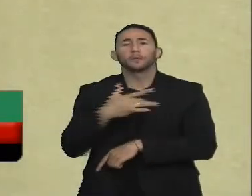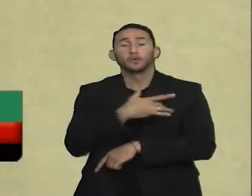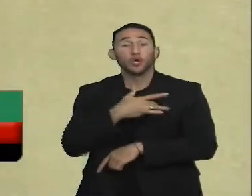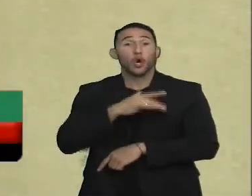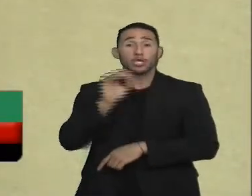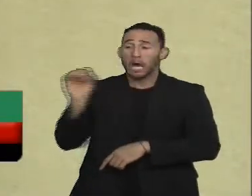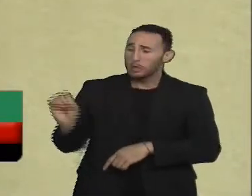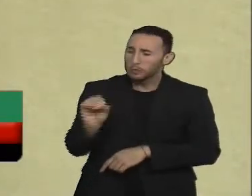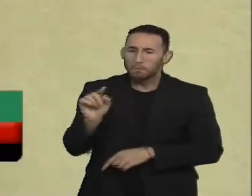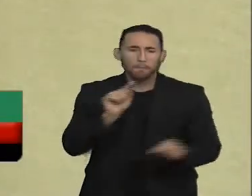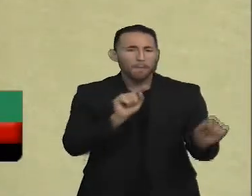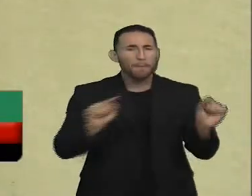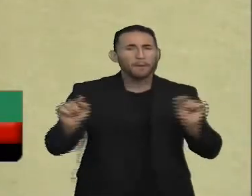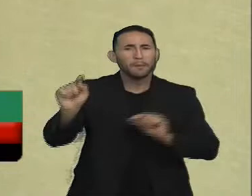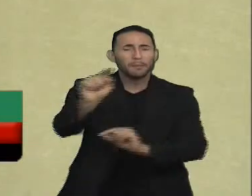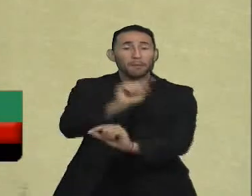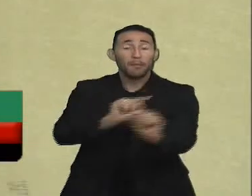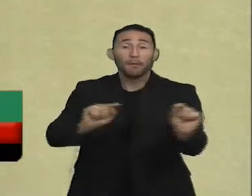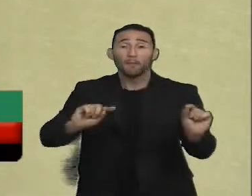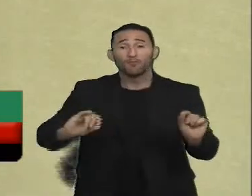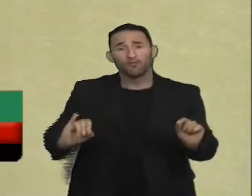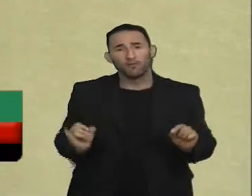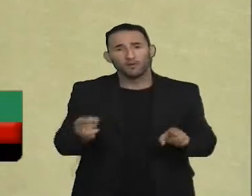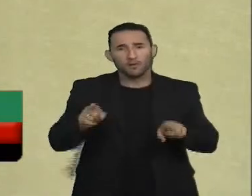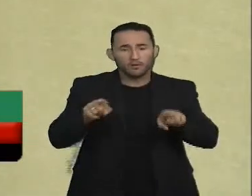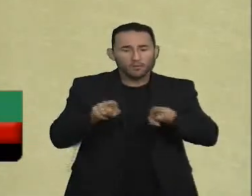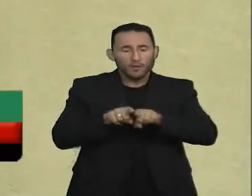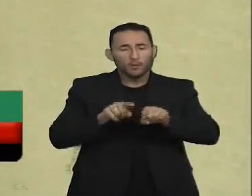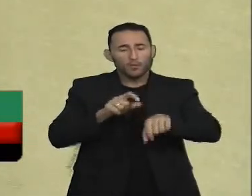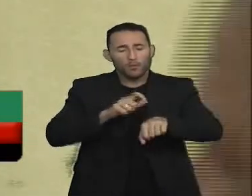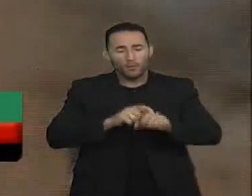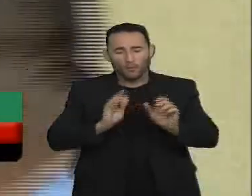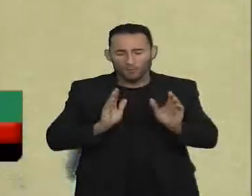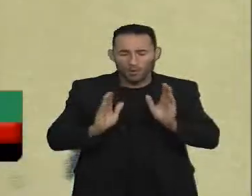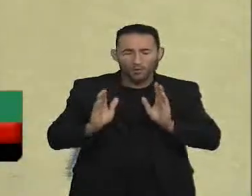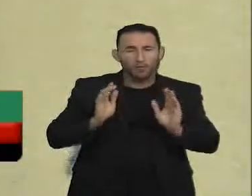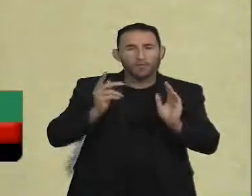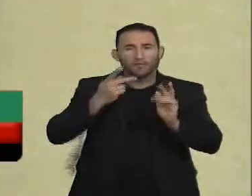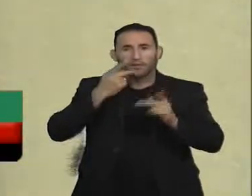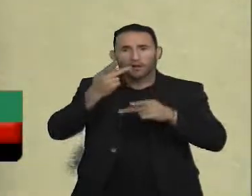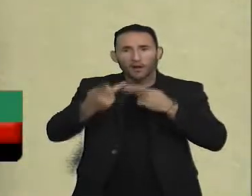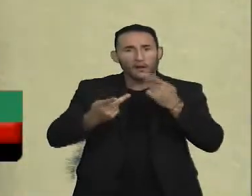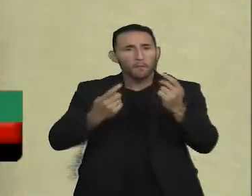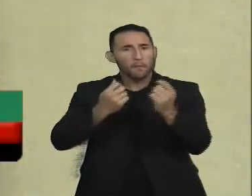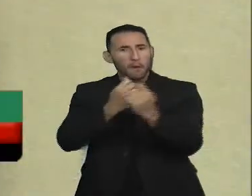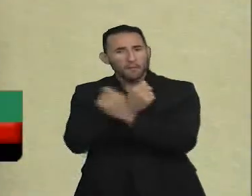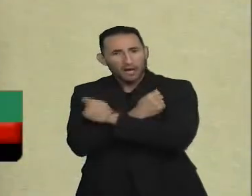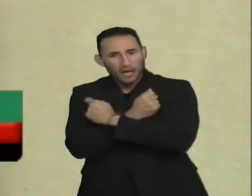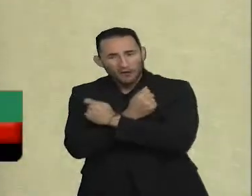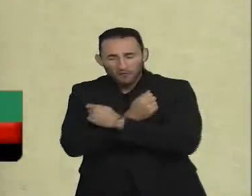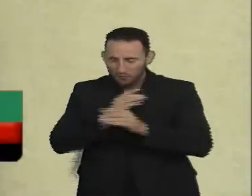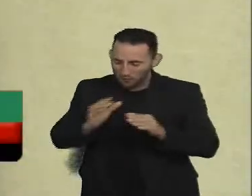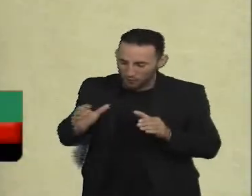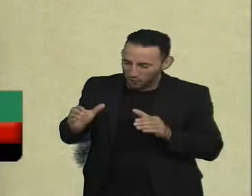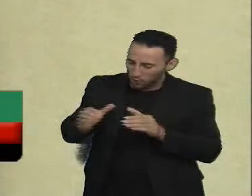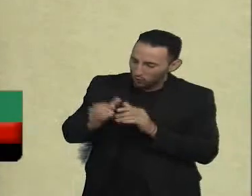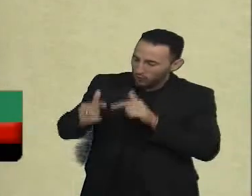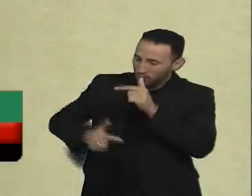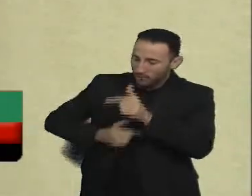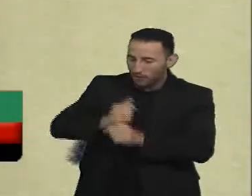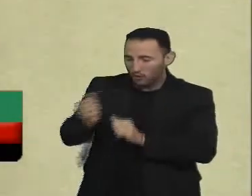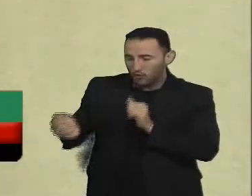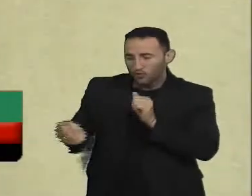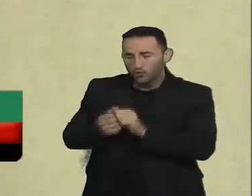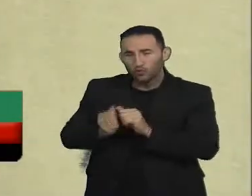cidade. Aproveito também o momento para estender um abraço e os parabéns a toda a sua equipe e a toda a equipe da